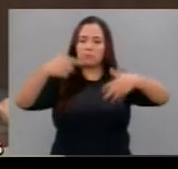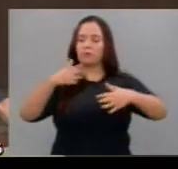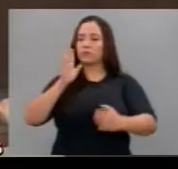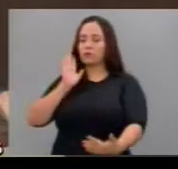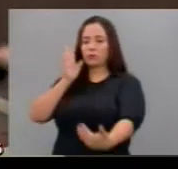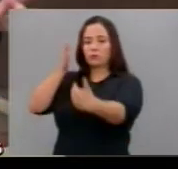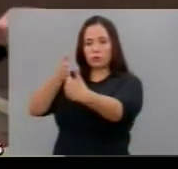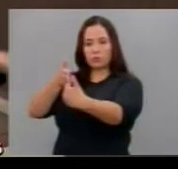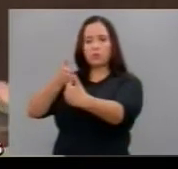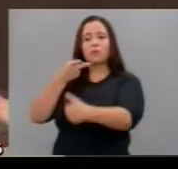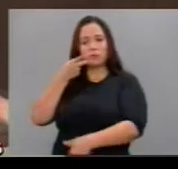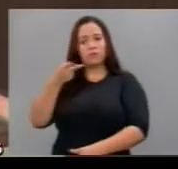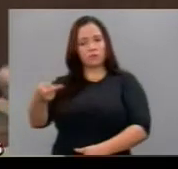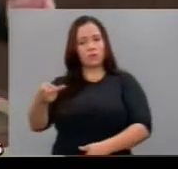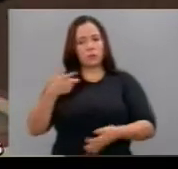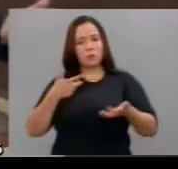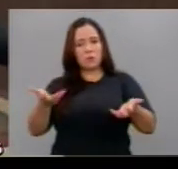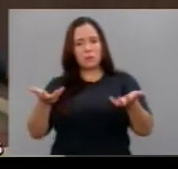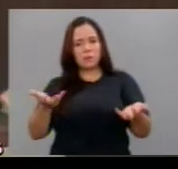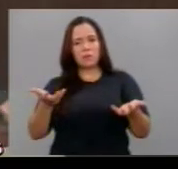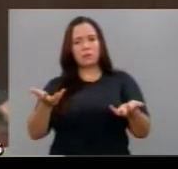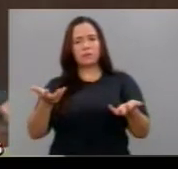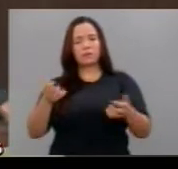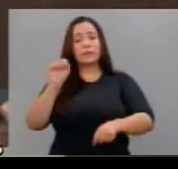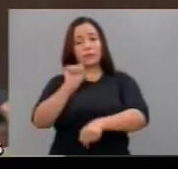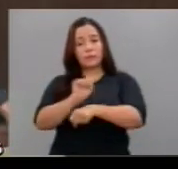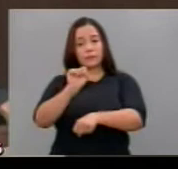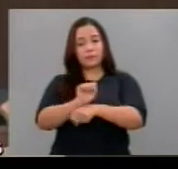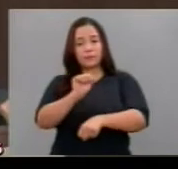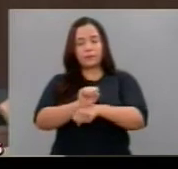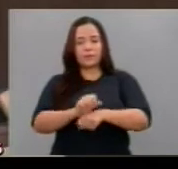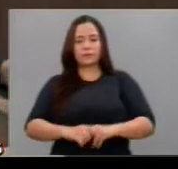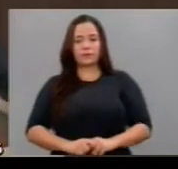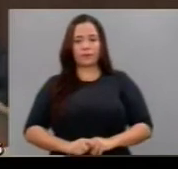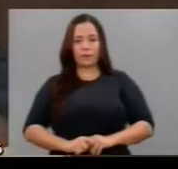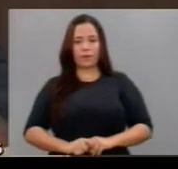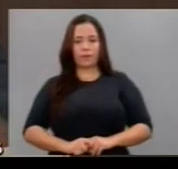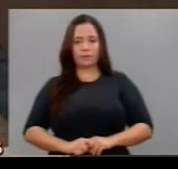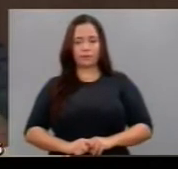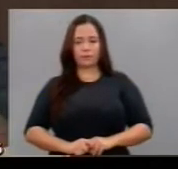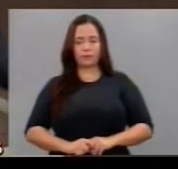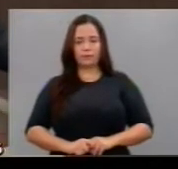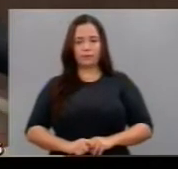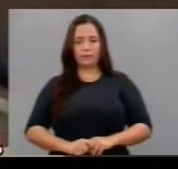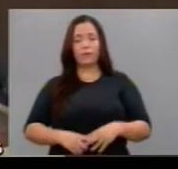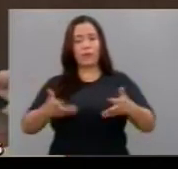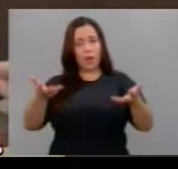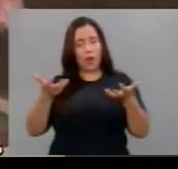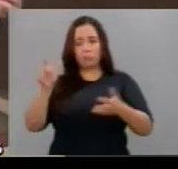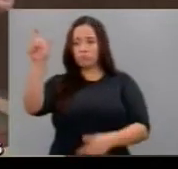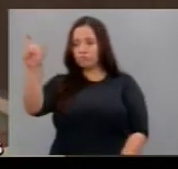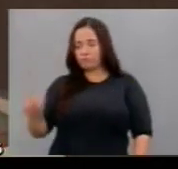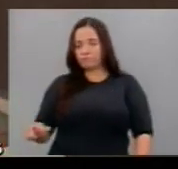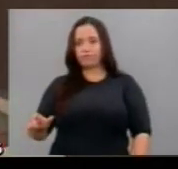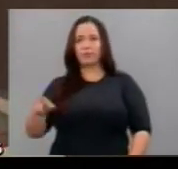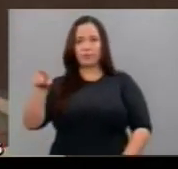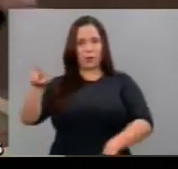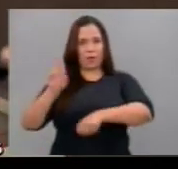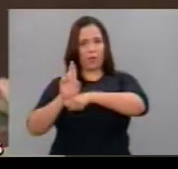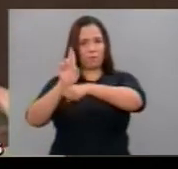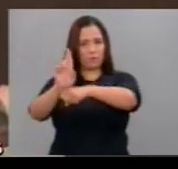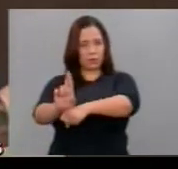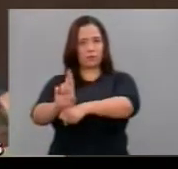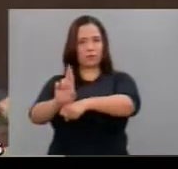dado, falar diretamente. Esperamos, portanto, deputado, que Vossa Excelência, aqui